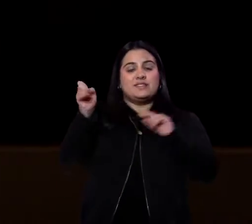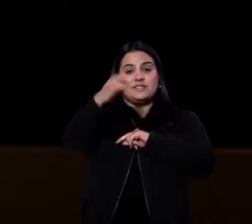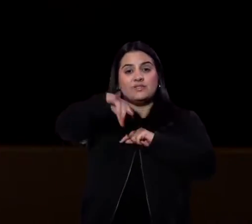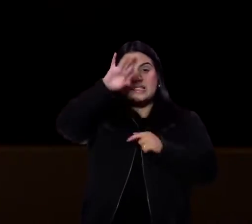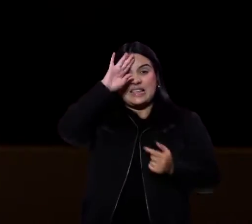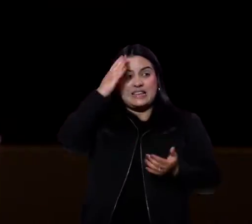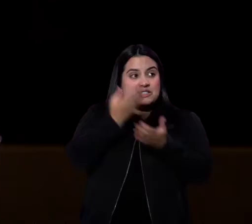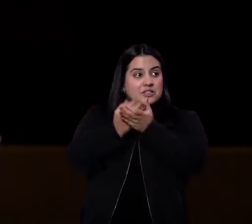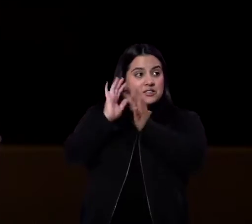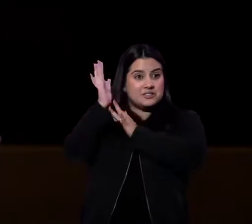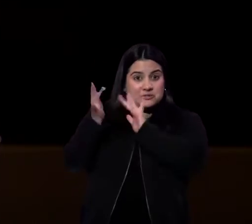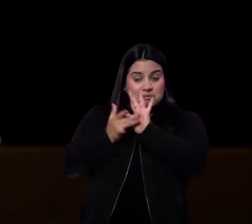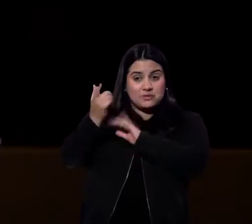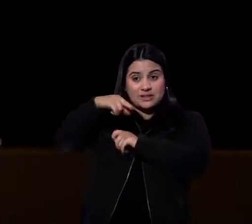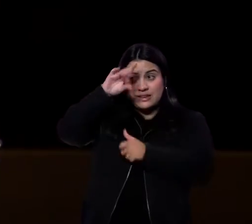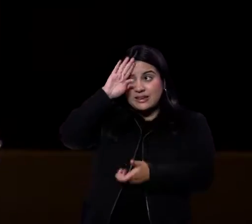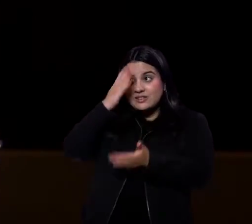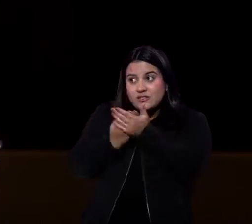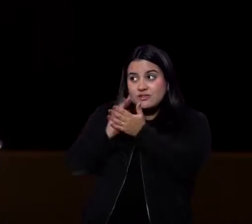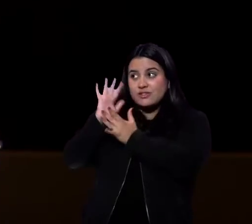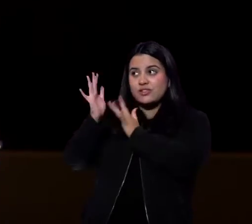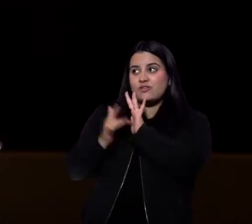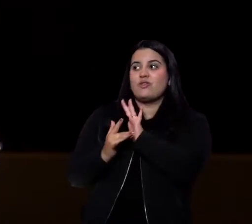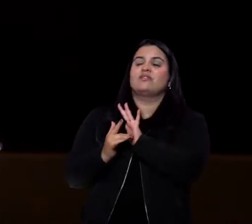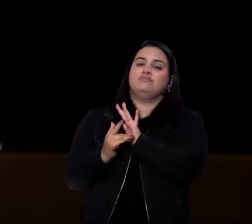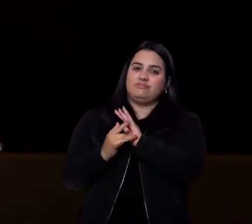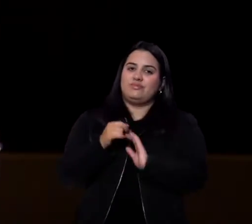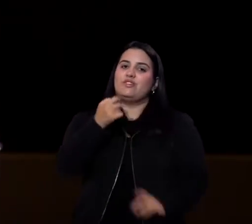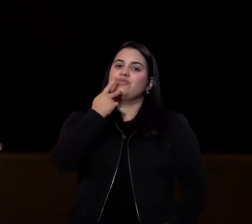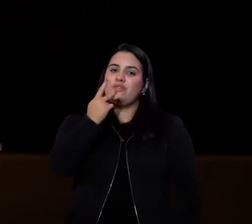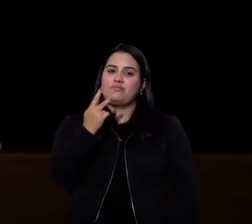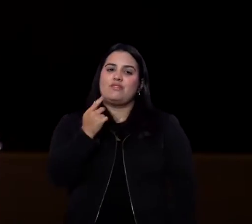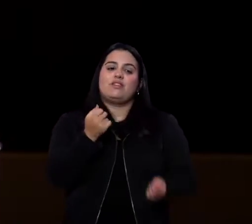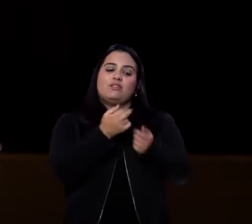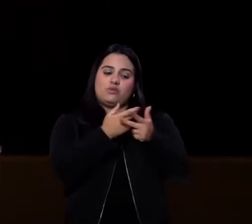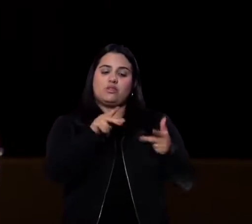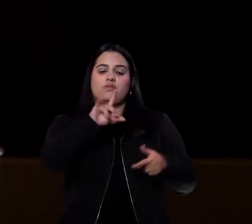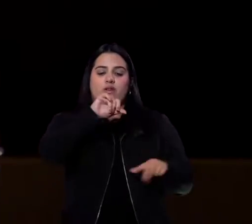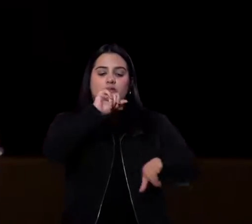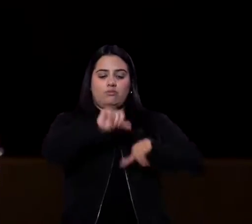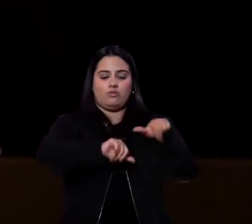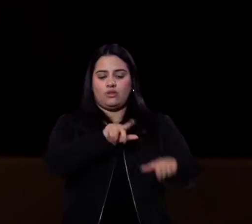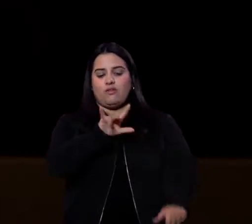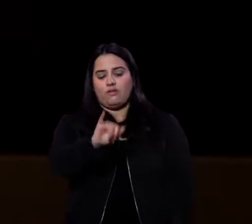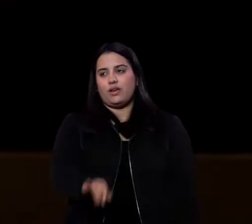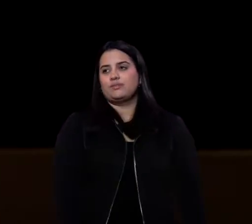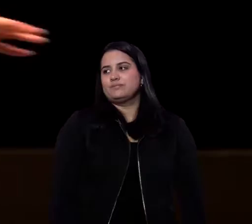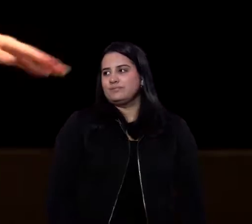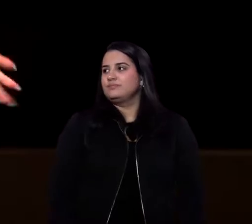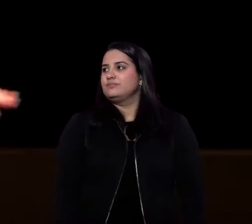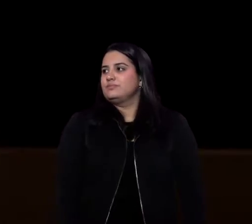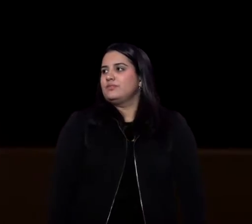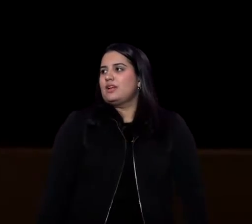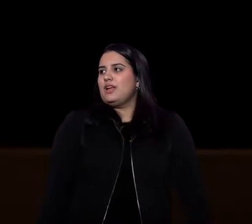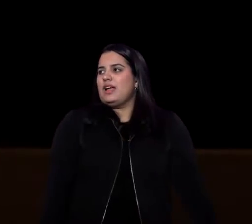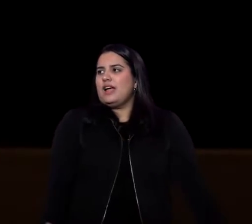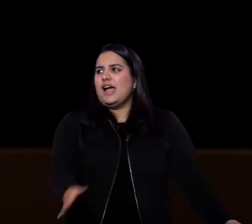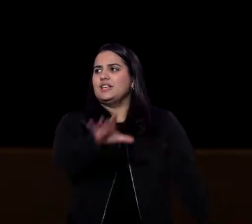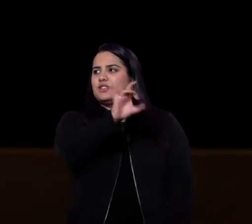você crer em Jesus, eu te garanto que as coisas vão mudar. Isso não é só para quem já é